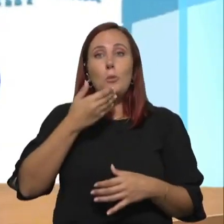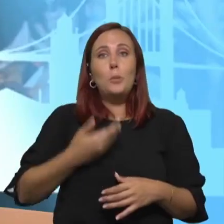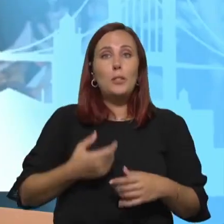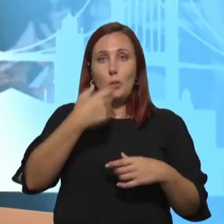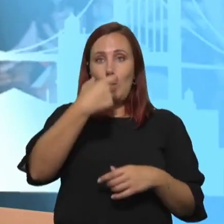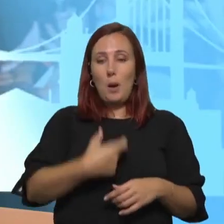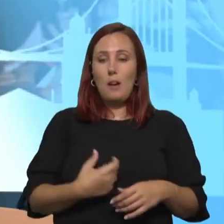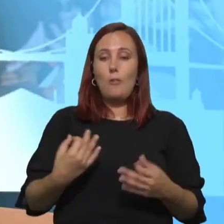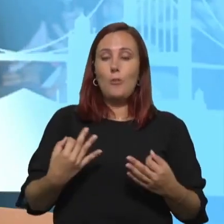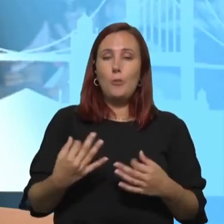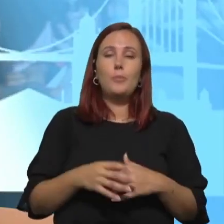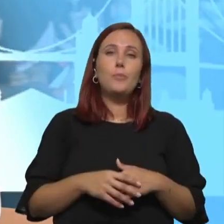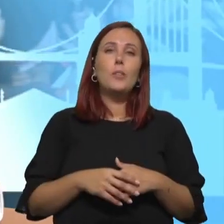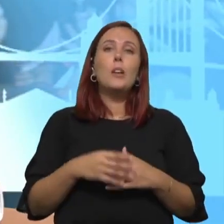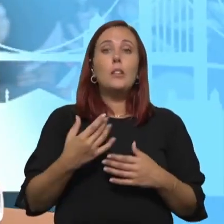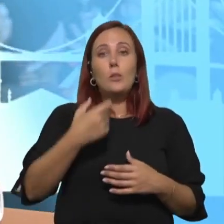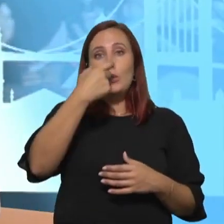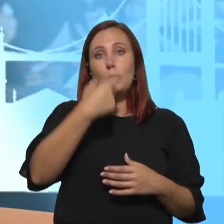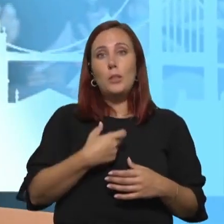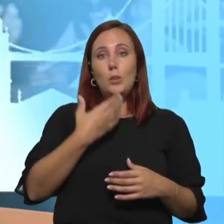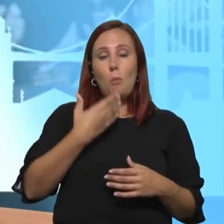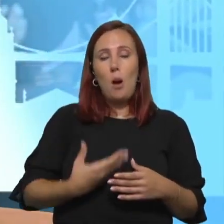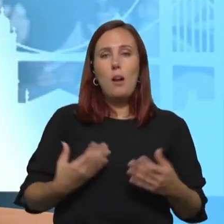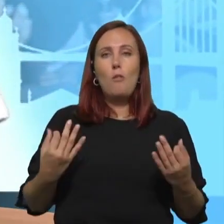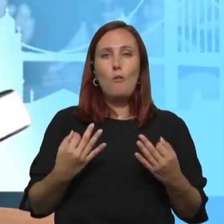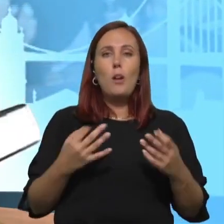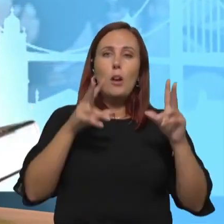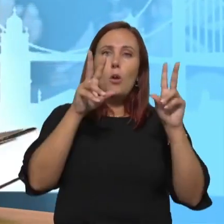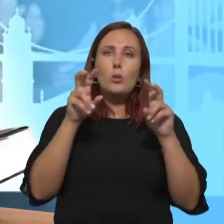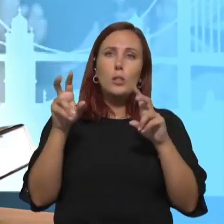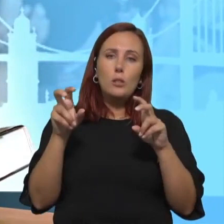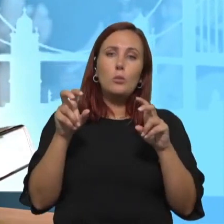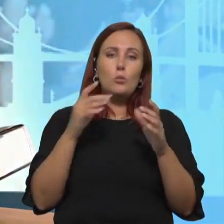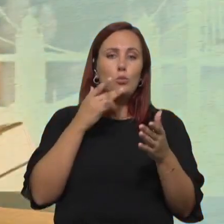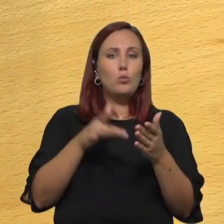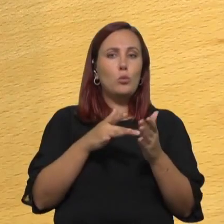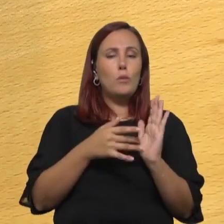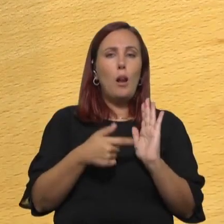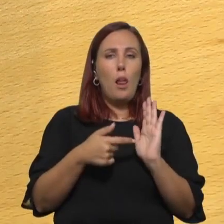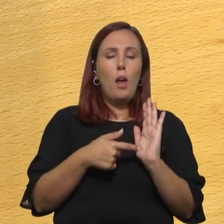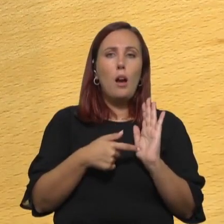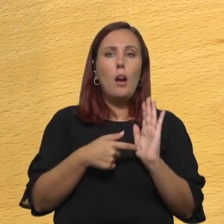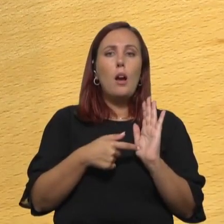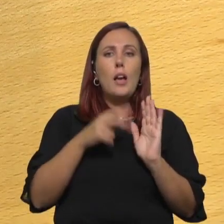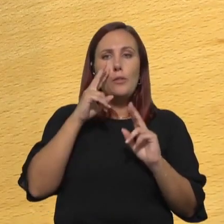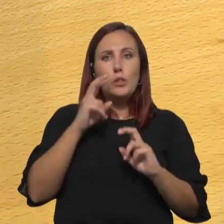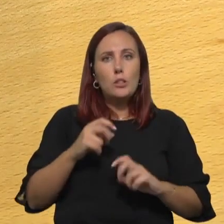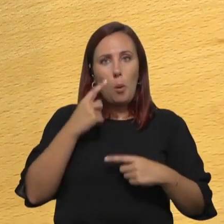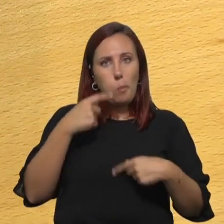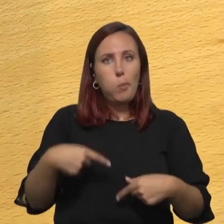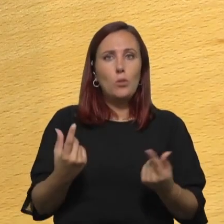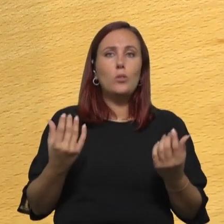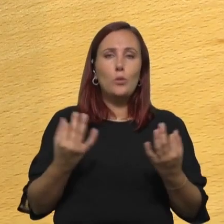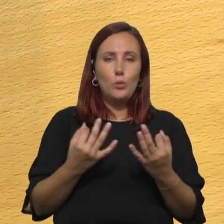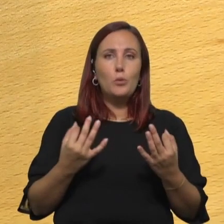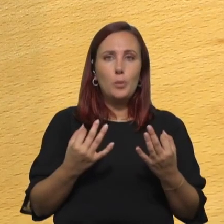acredito que seja por causa precisamente dessa experiência humana que, no título desta obra, onde se apresenta a investigação